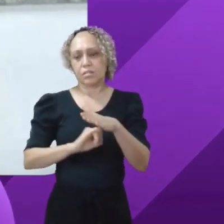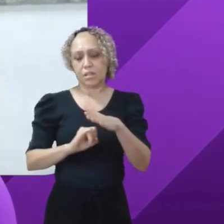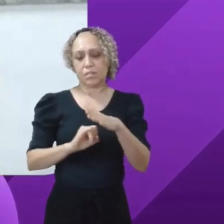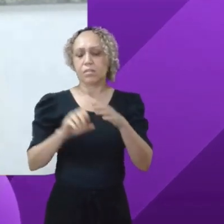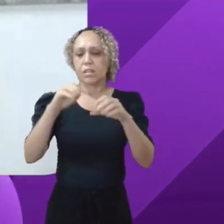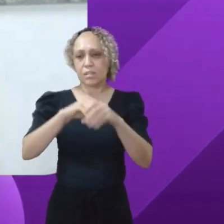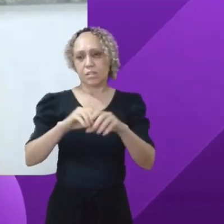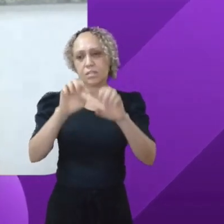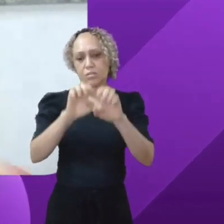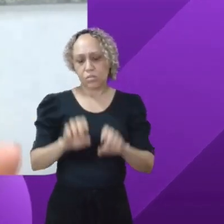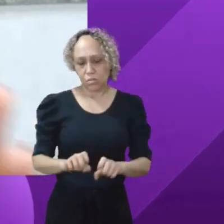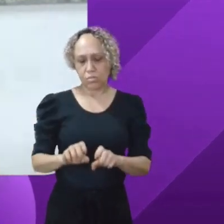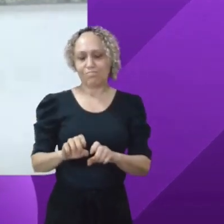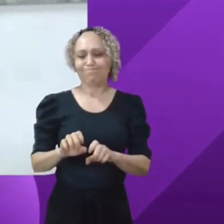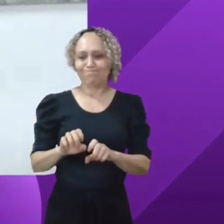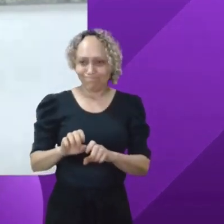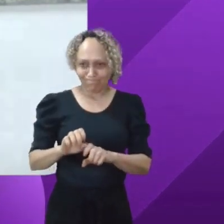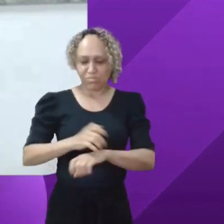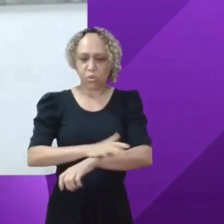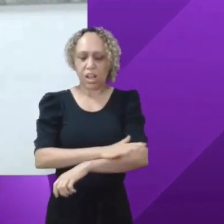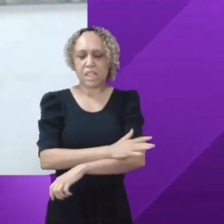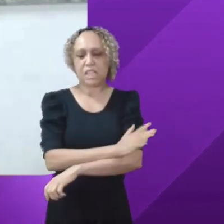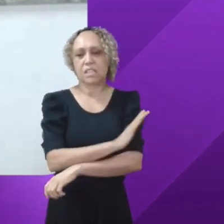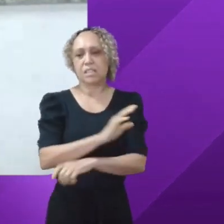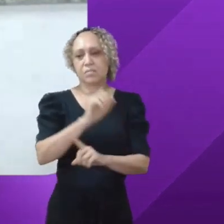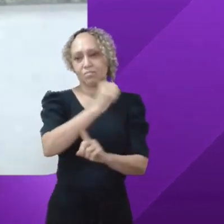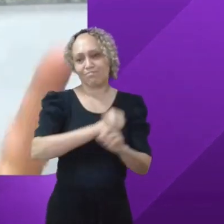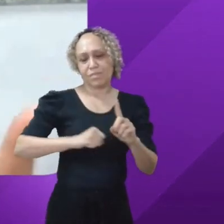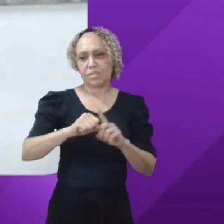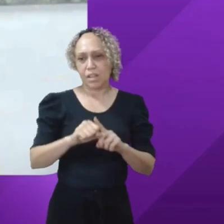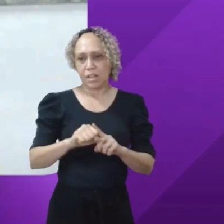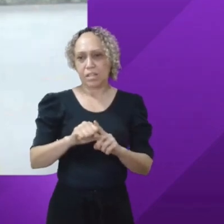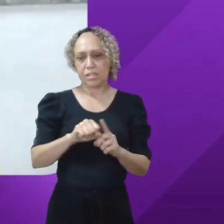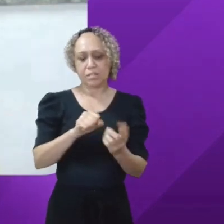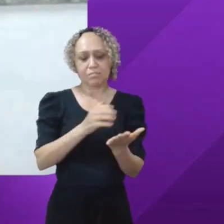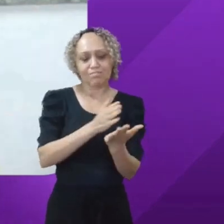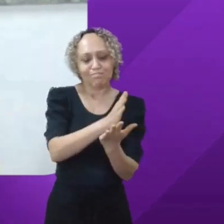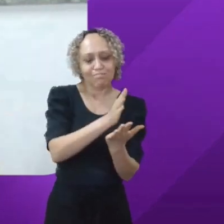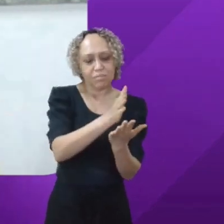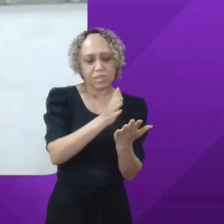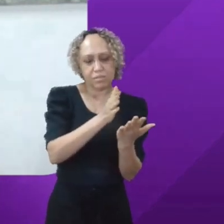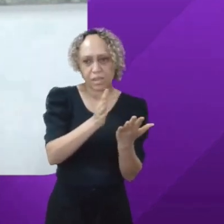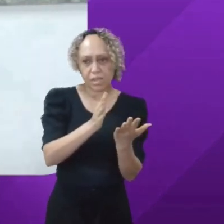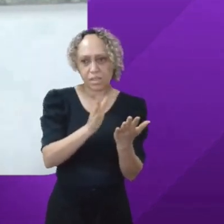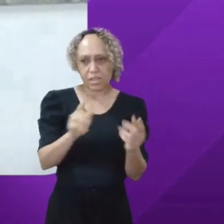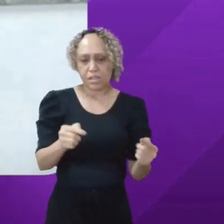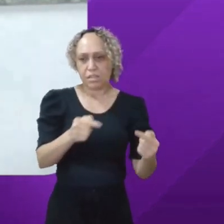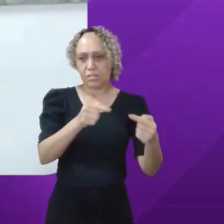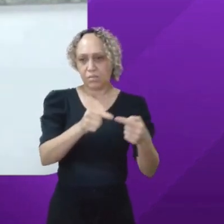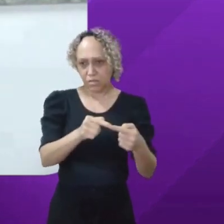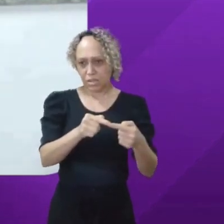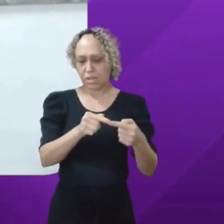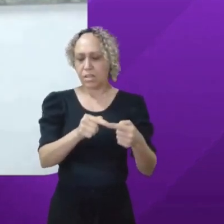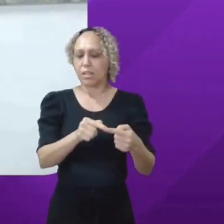racismo institucional e se ramifica em eixos que o primeiro deles versa sobre o controle de entrada